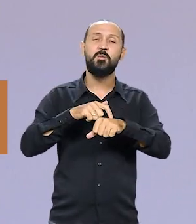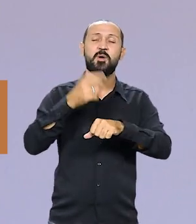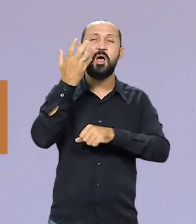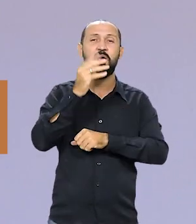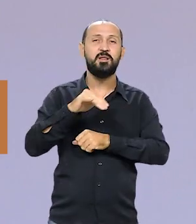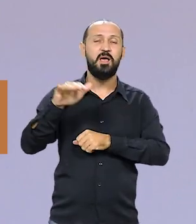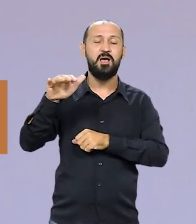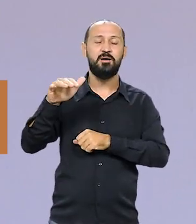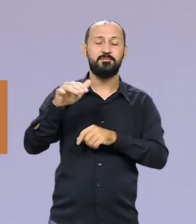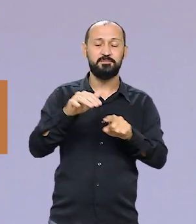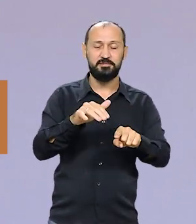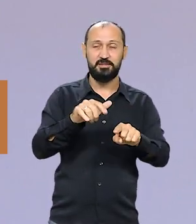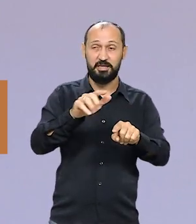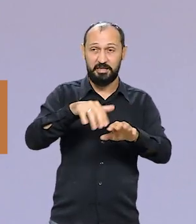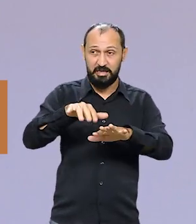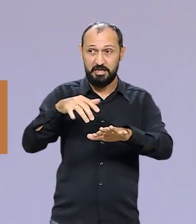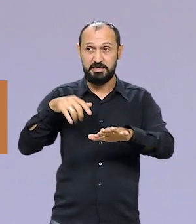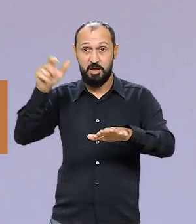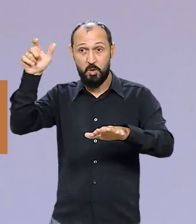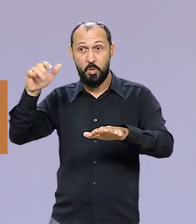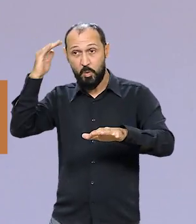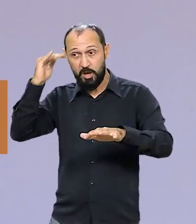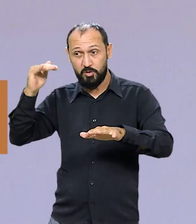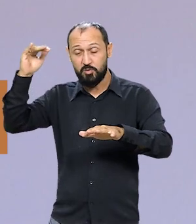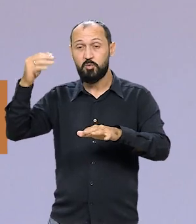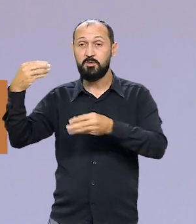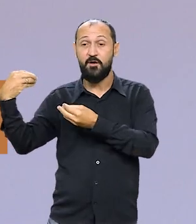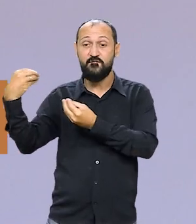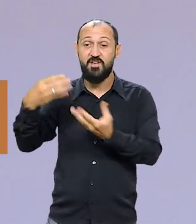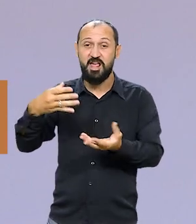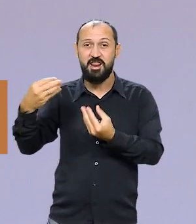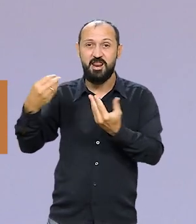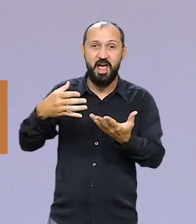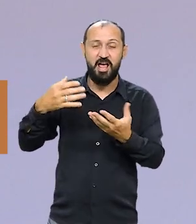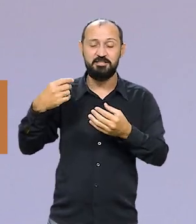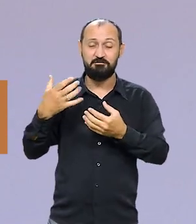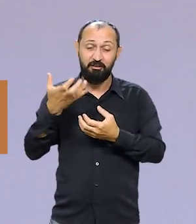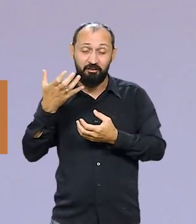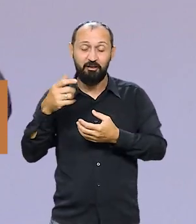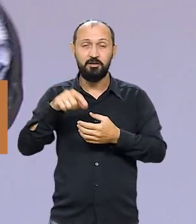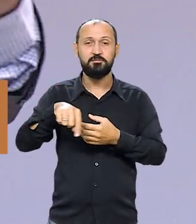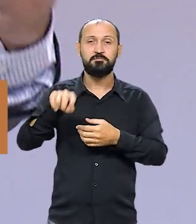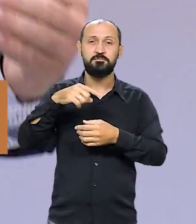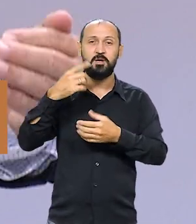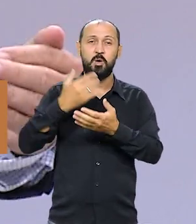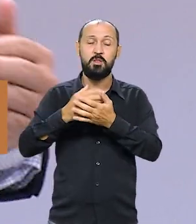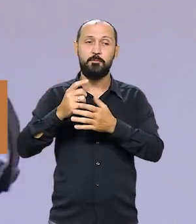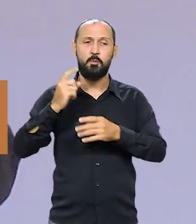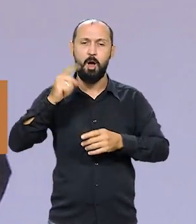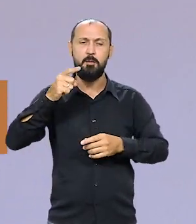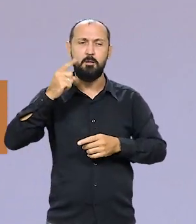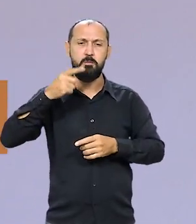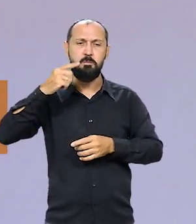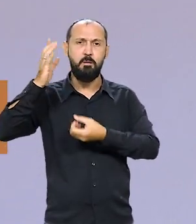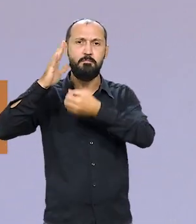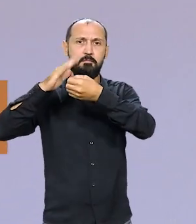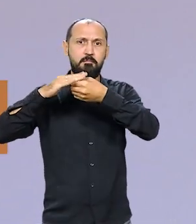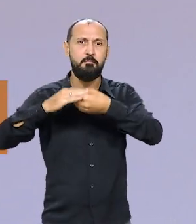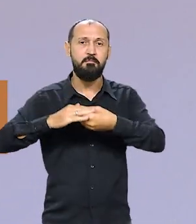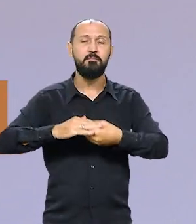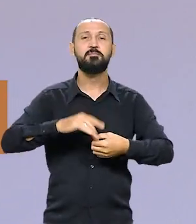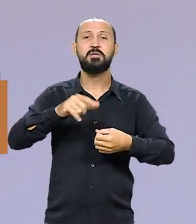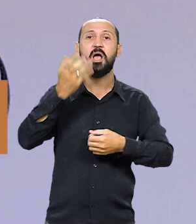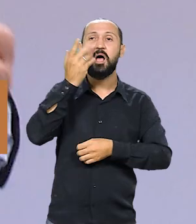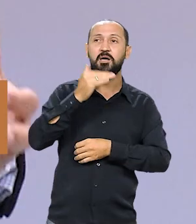justamente o ato da pessoa que pode se aproximar, oferecer coisas, né? E depois vem os processos de ameaça. Né?